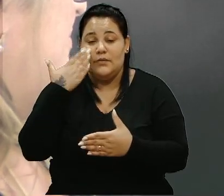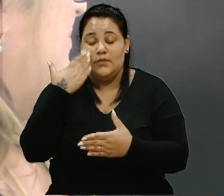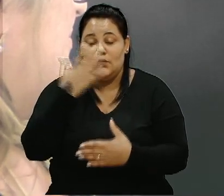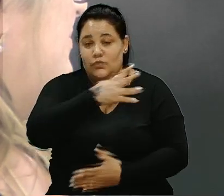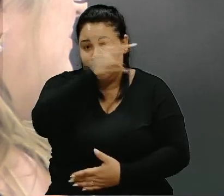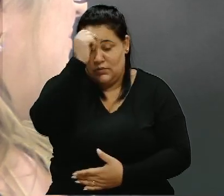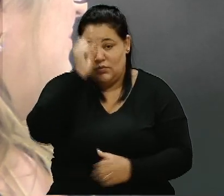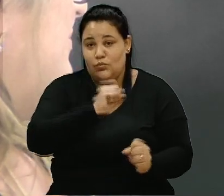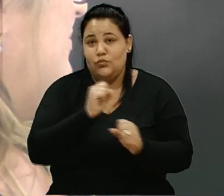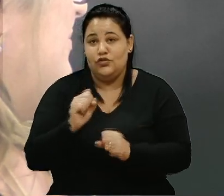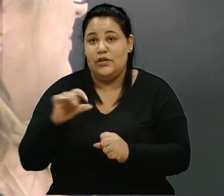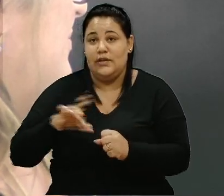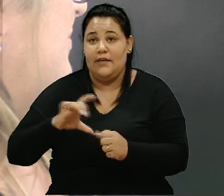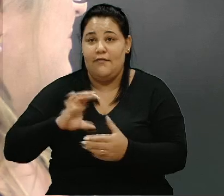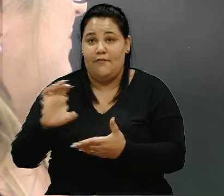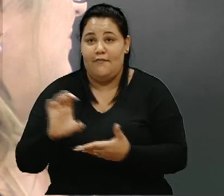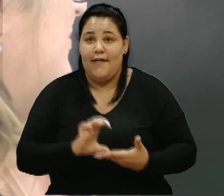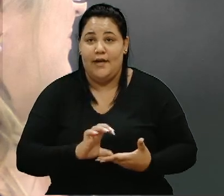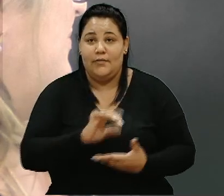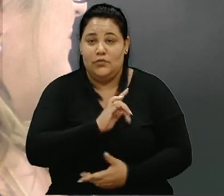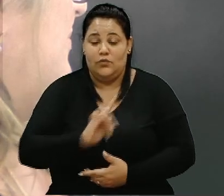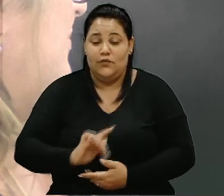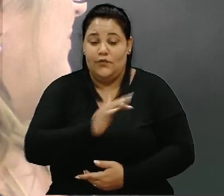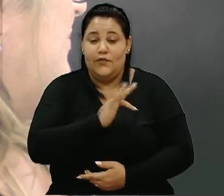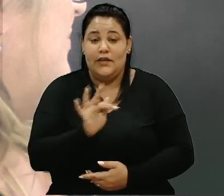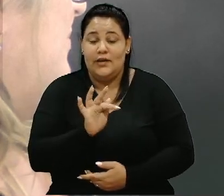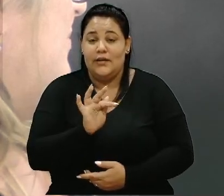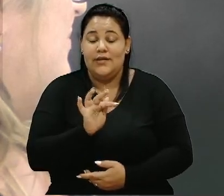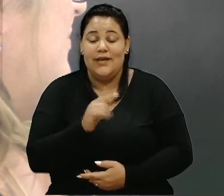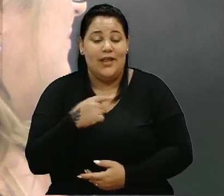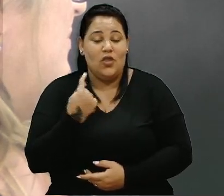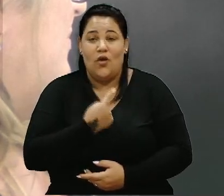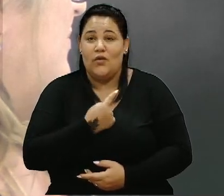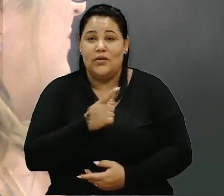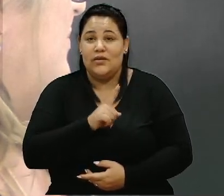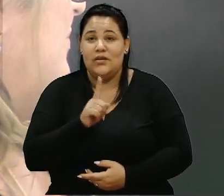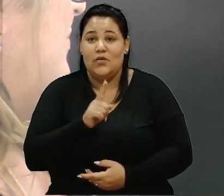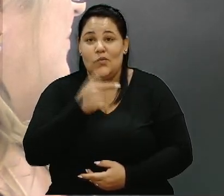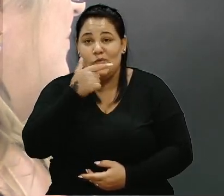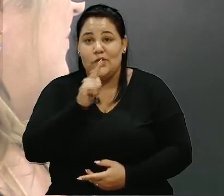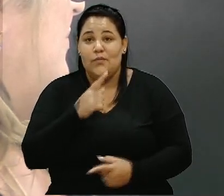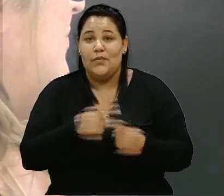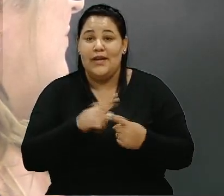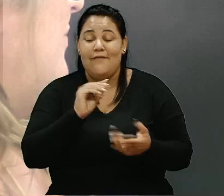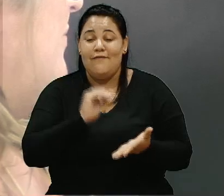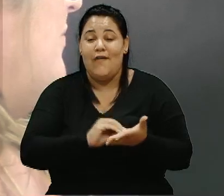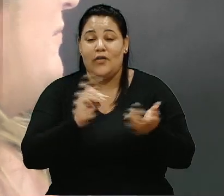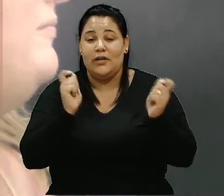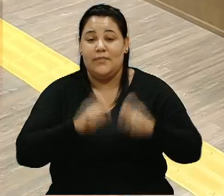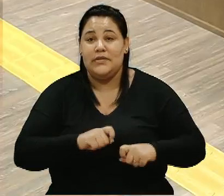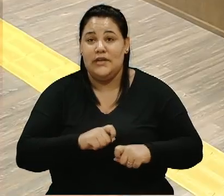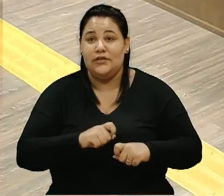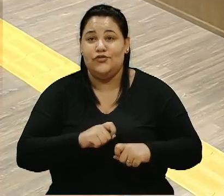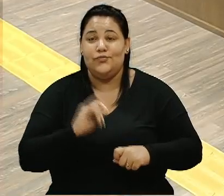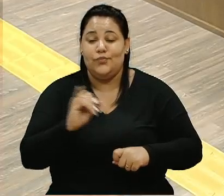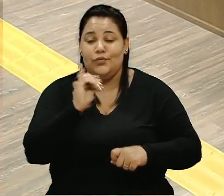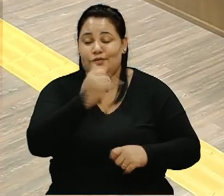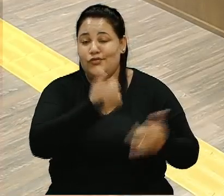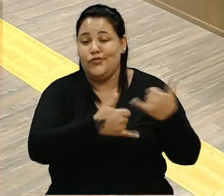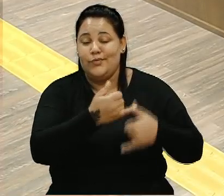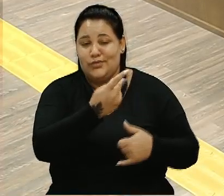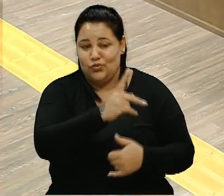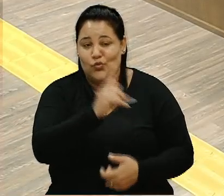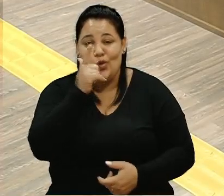ter recursos do governo federal e nós não conseguimos por incompetência nossa. Isso é muito triste. Importante a informação que o senhor trouxe. Obrigado, vereador